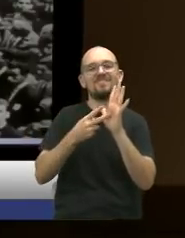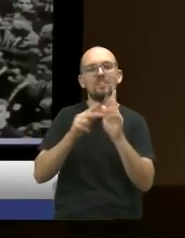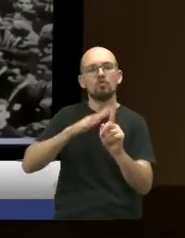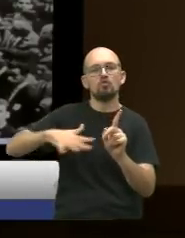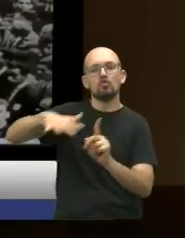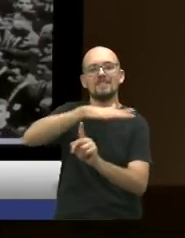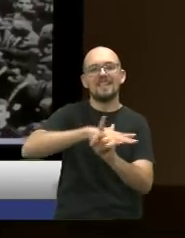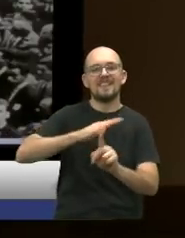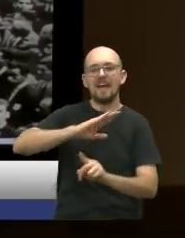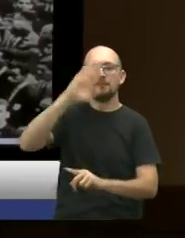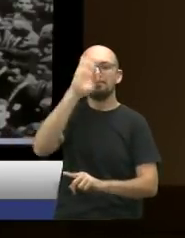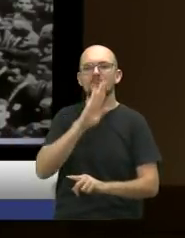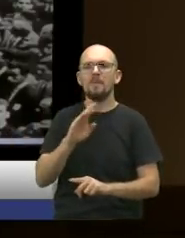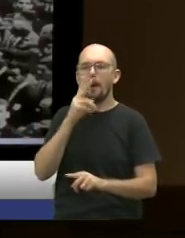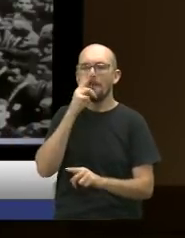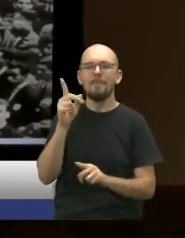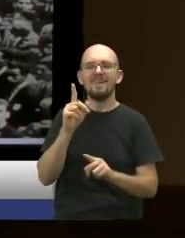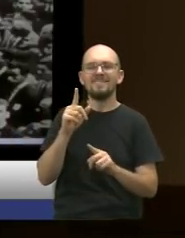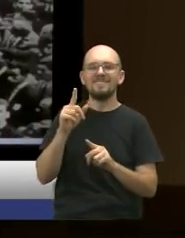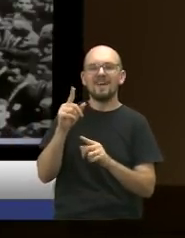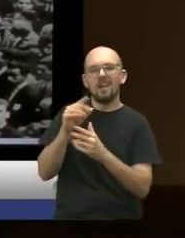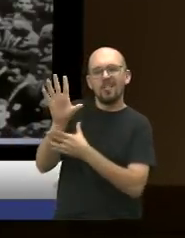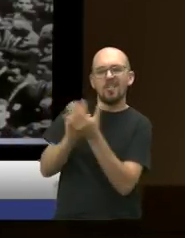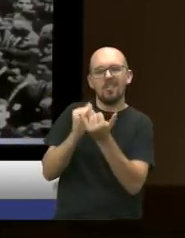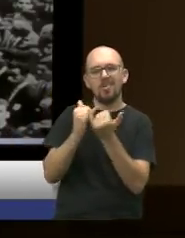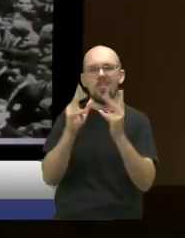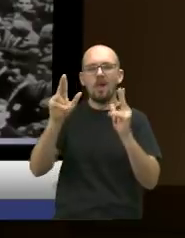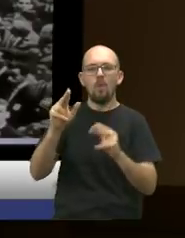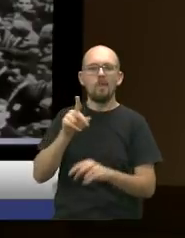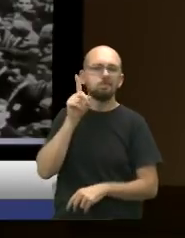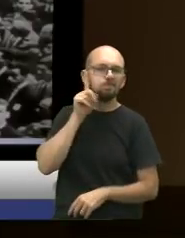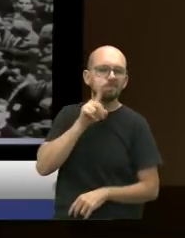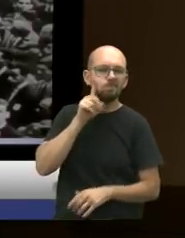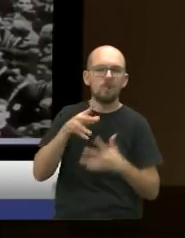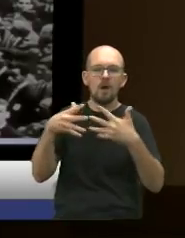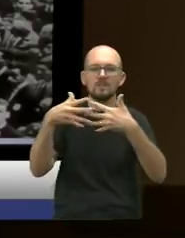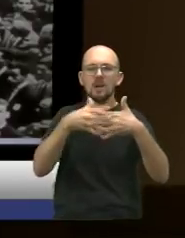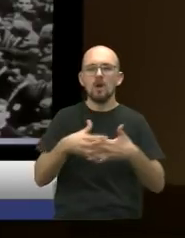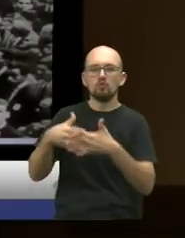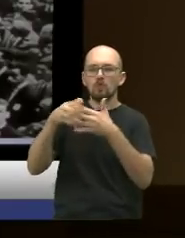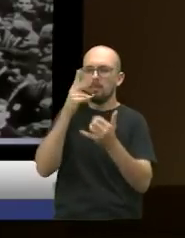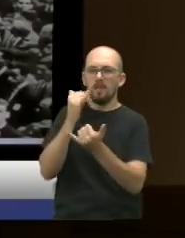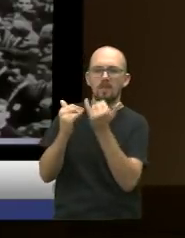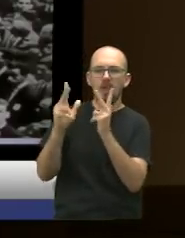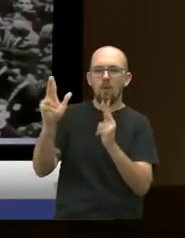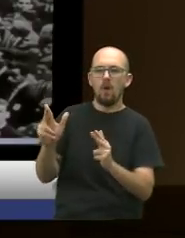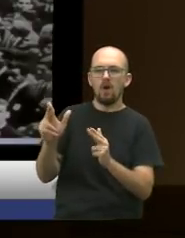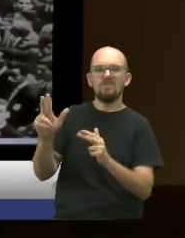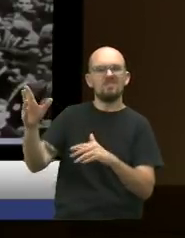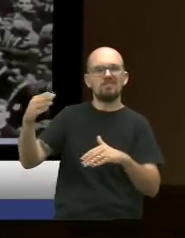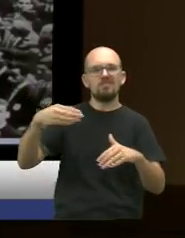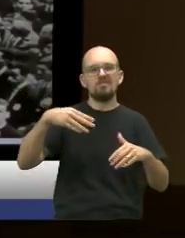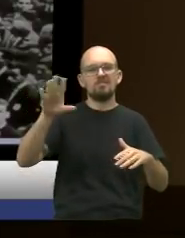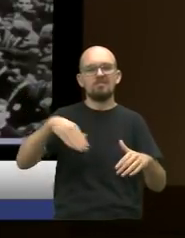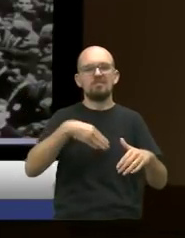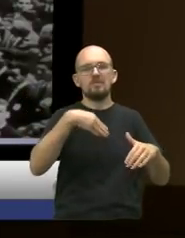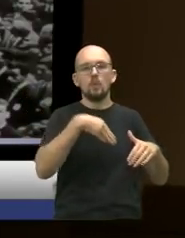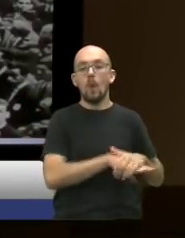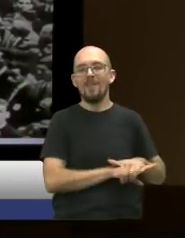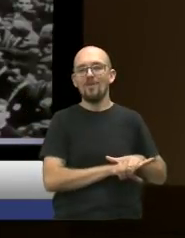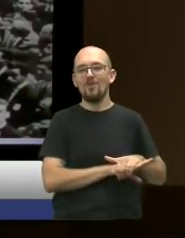do projeto. É uma imitação clara da americana, as cores não são tradicionais do Brasil, guardaram na gaveta. Sorte